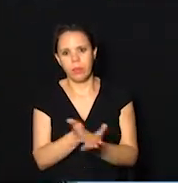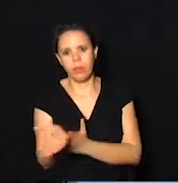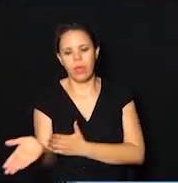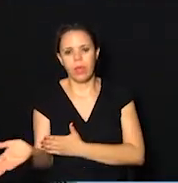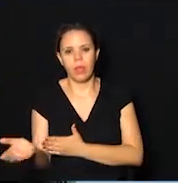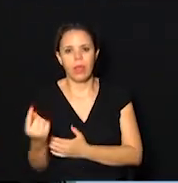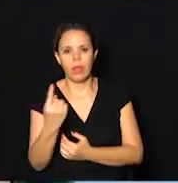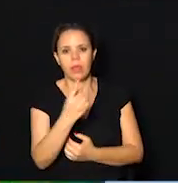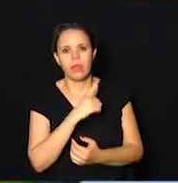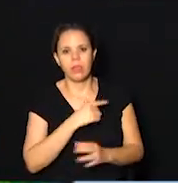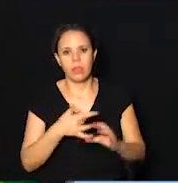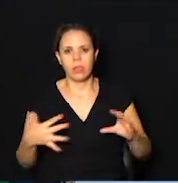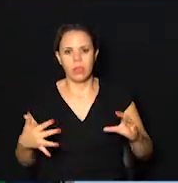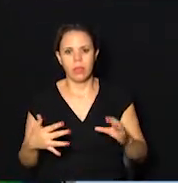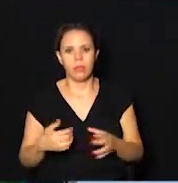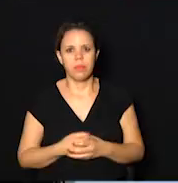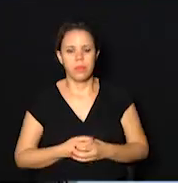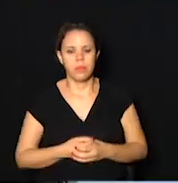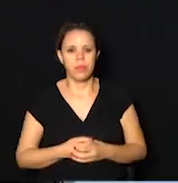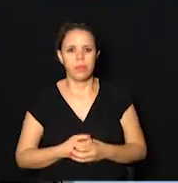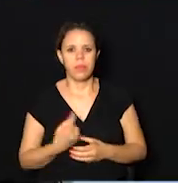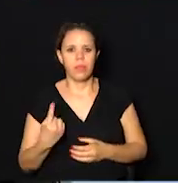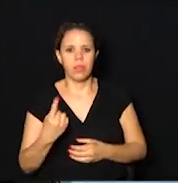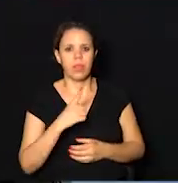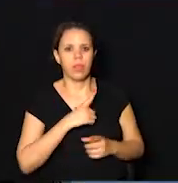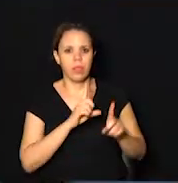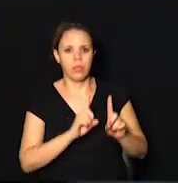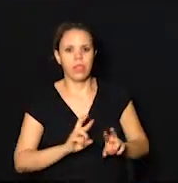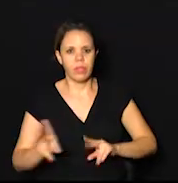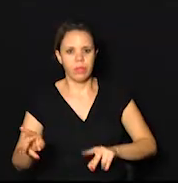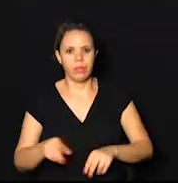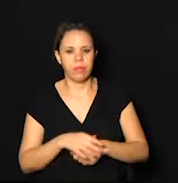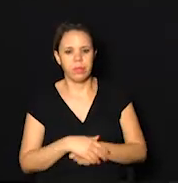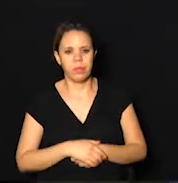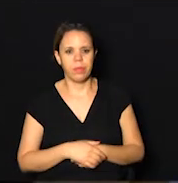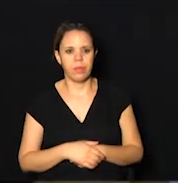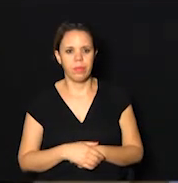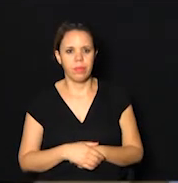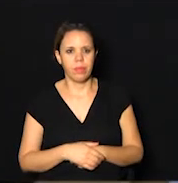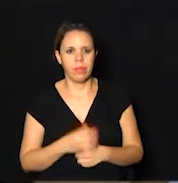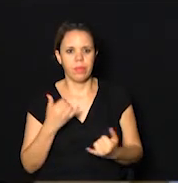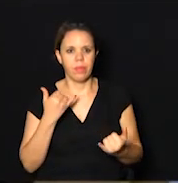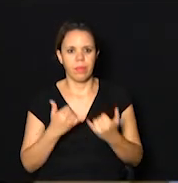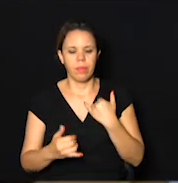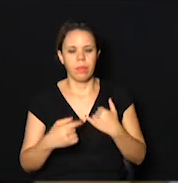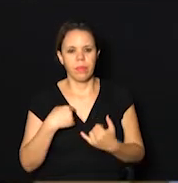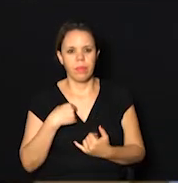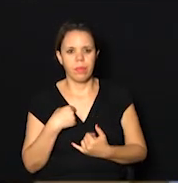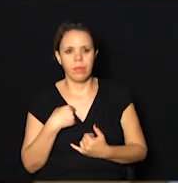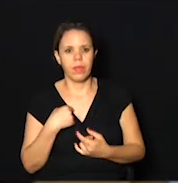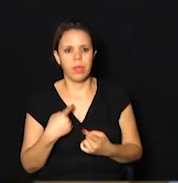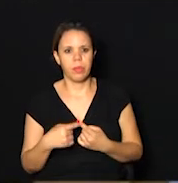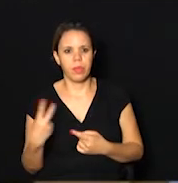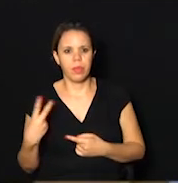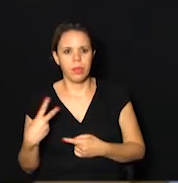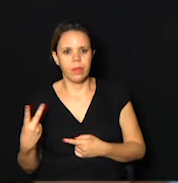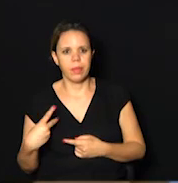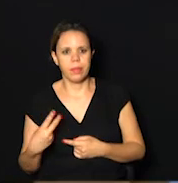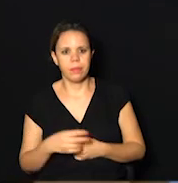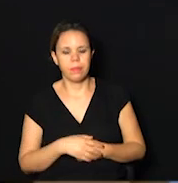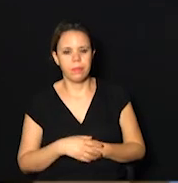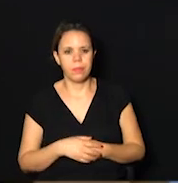pode se perder porque cada um tem sua característica de classe e cada um pessoa deficiência também ele é muito parecido comigo assim porque a